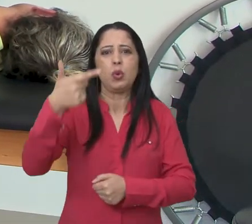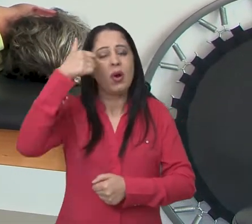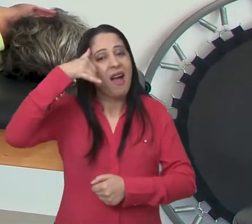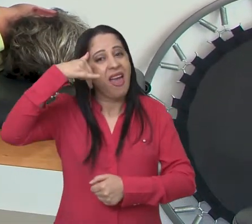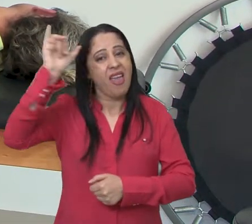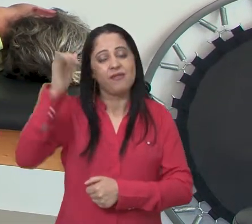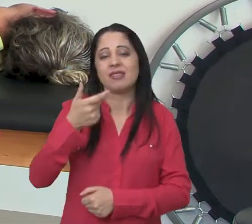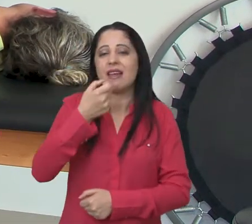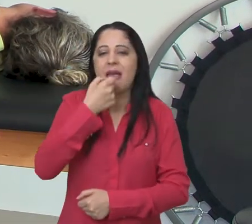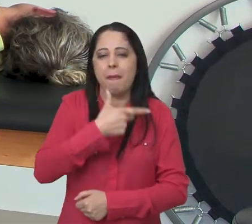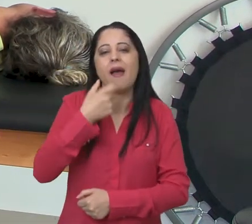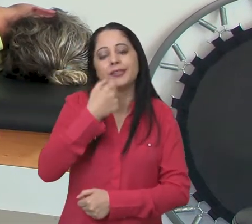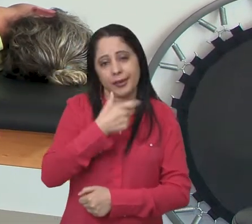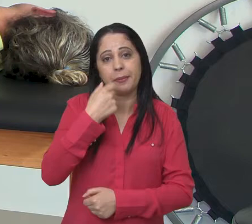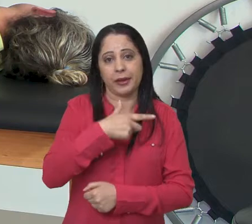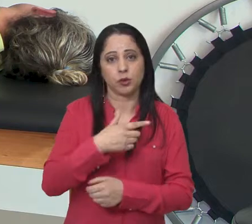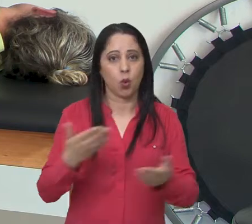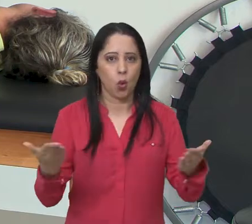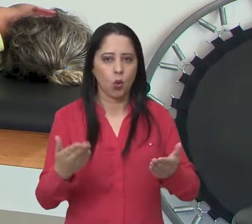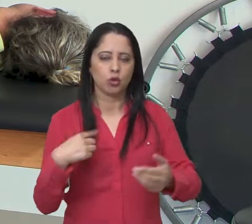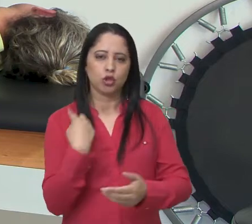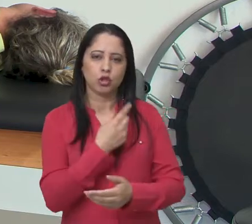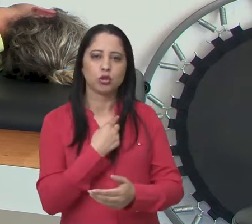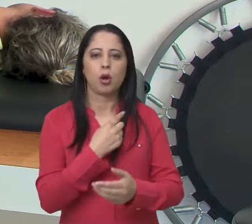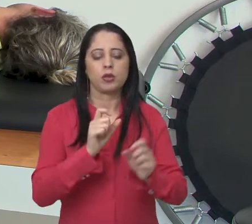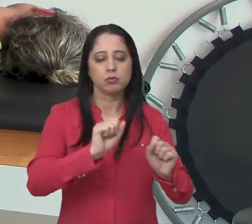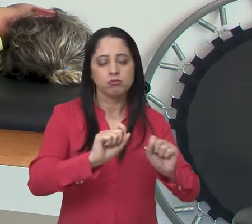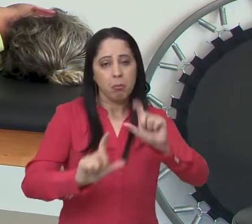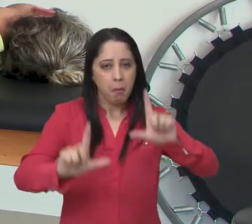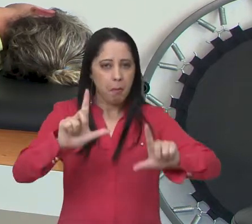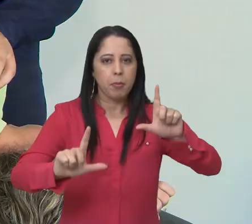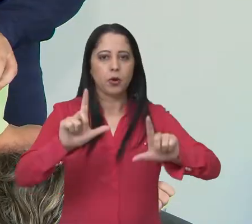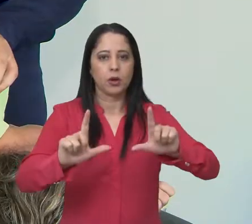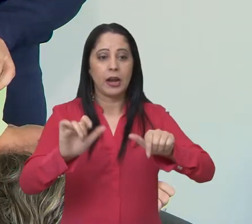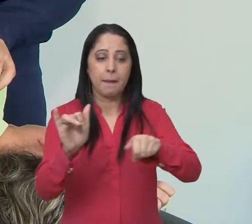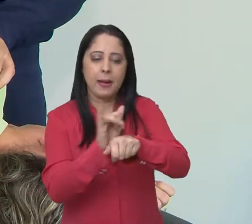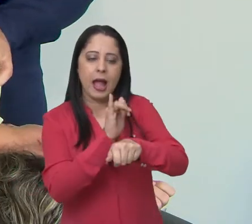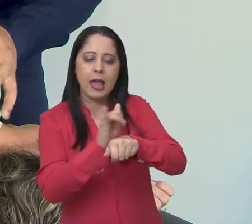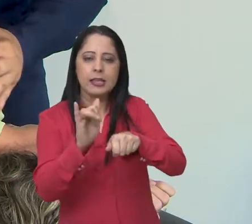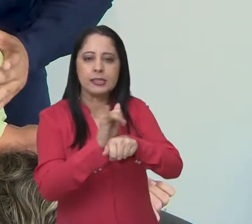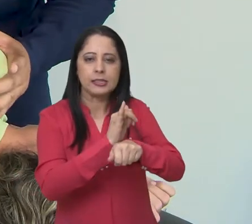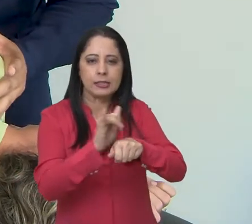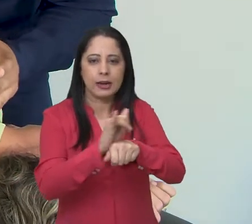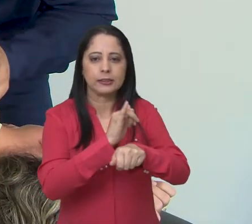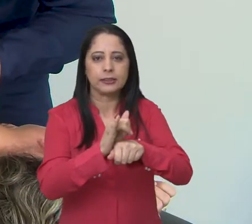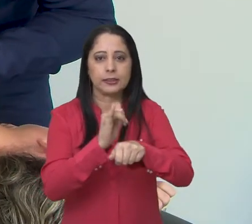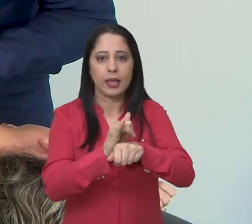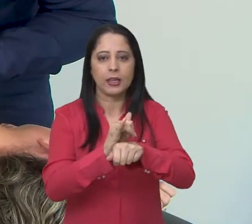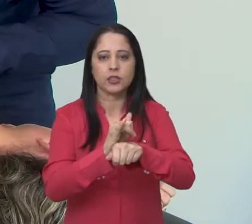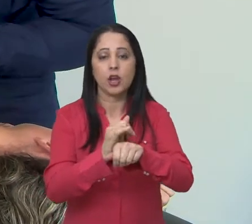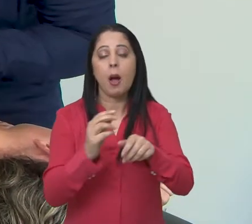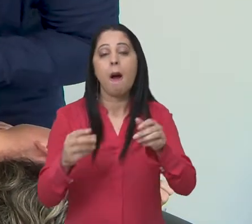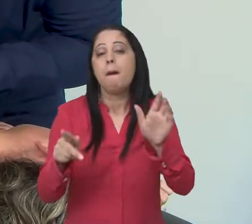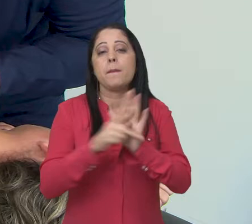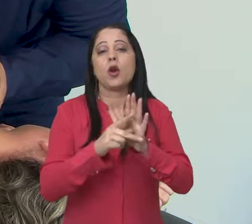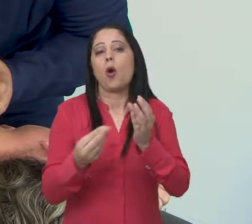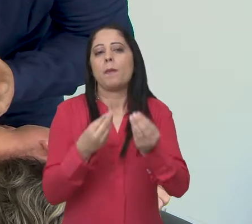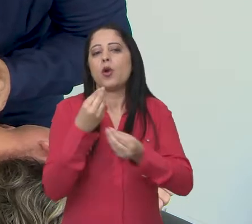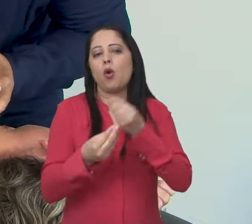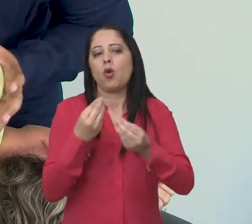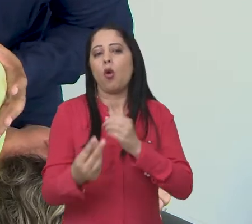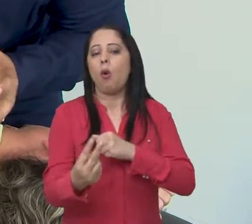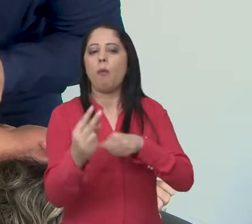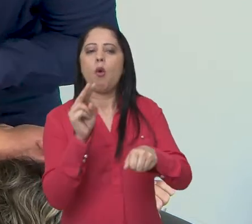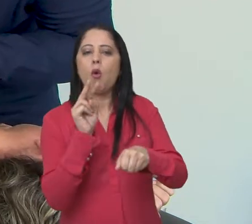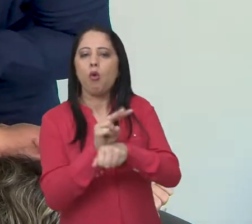falar sobre algumas técnicas para prevenir dores na coluna. Entre os tratamentos existentes está